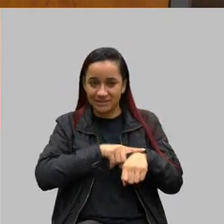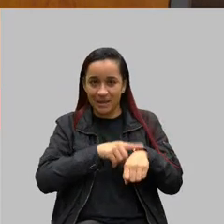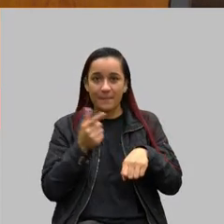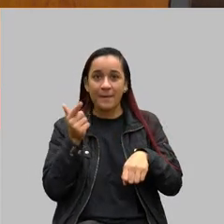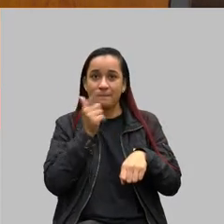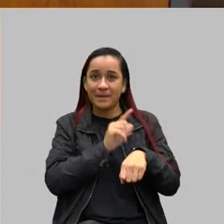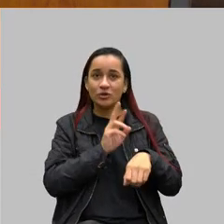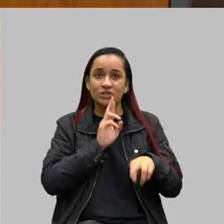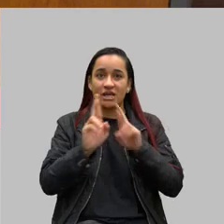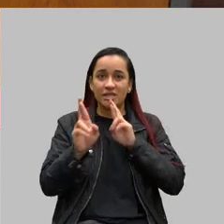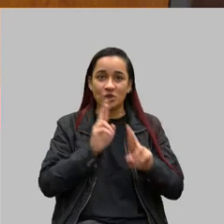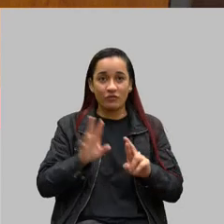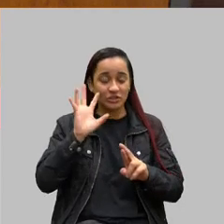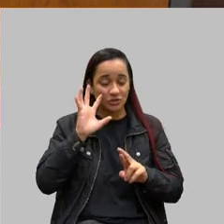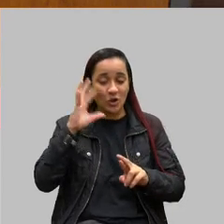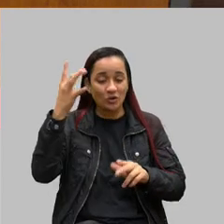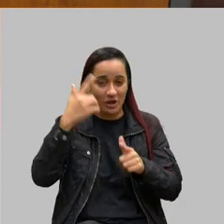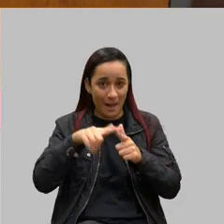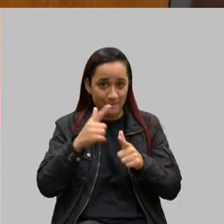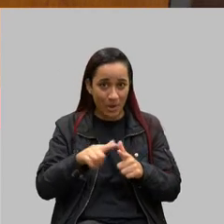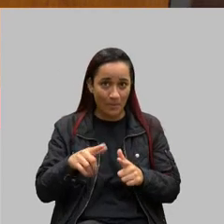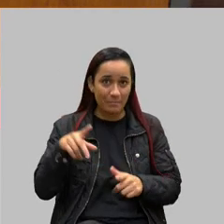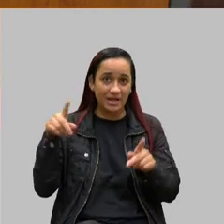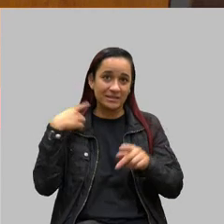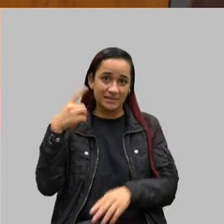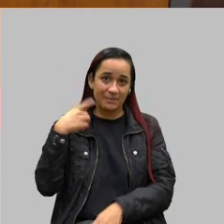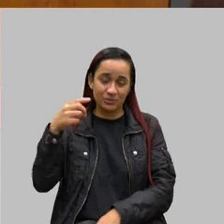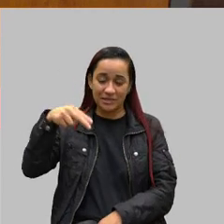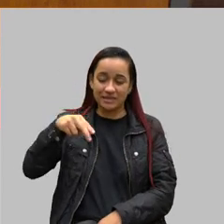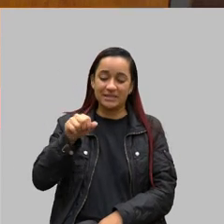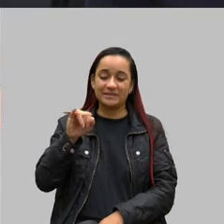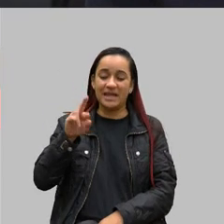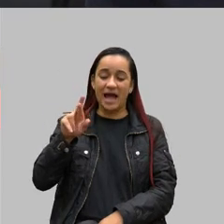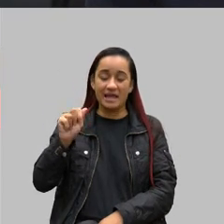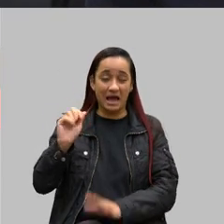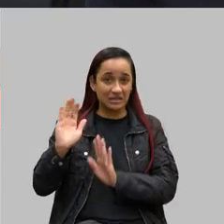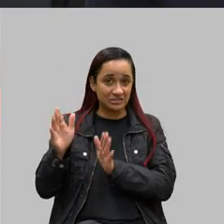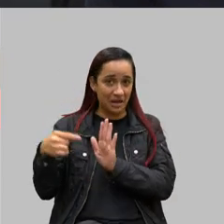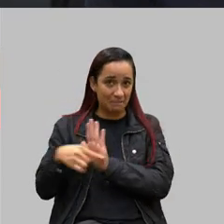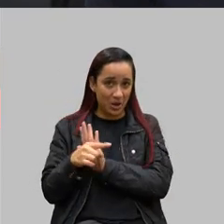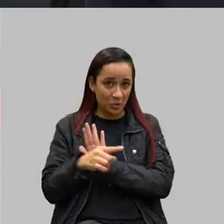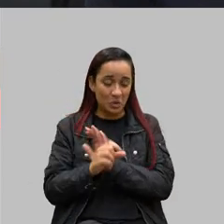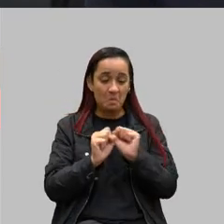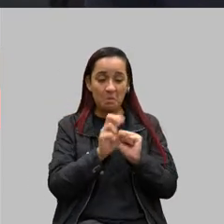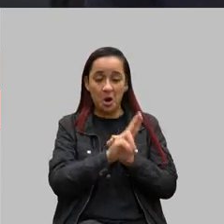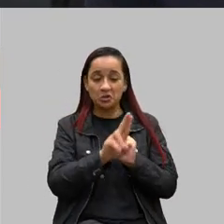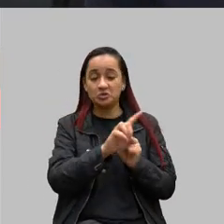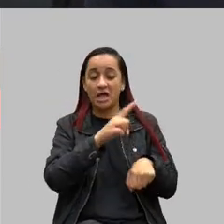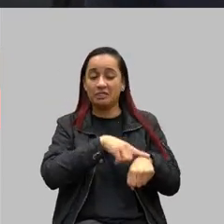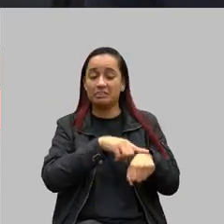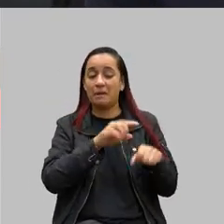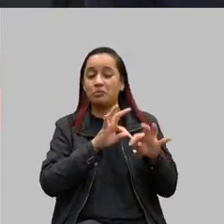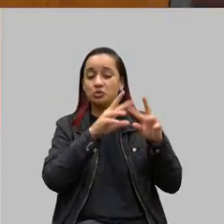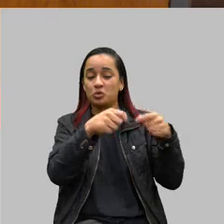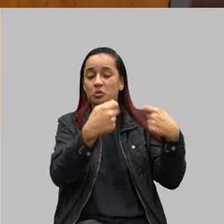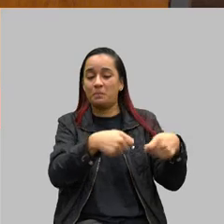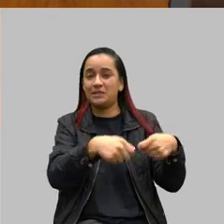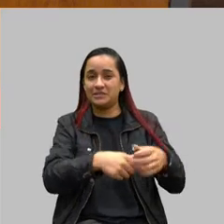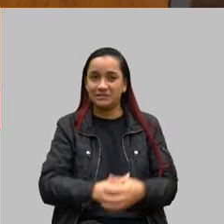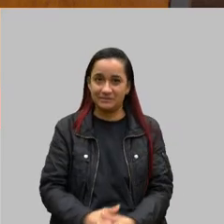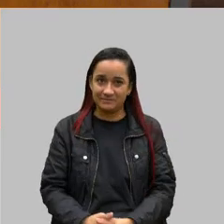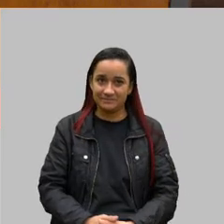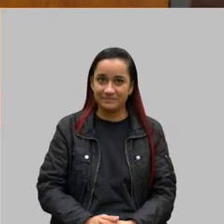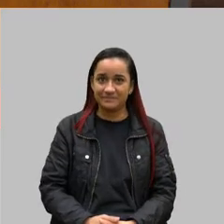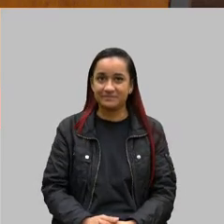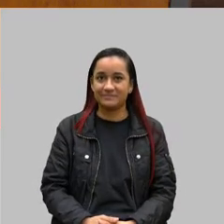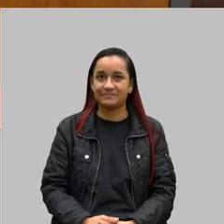solucionar os problemas que a deputada naara aqui levantou use todo o tempo necessário tá ó